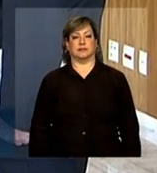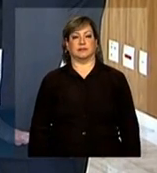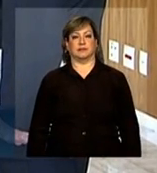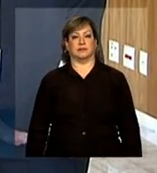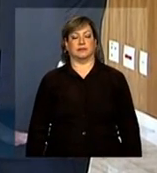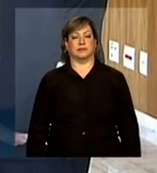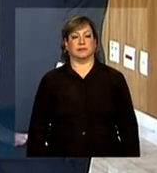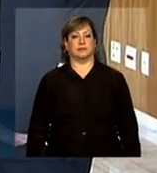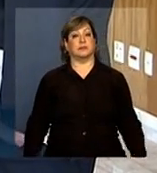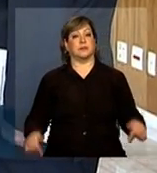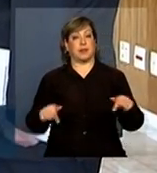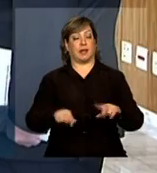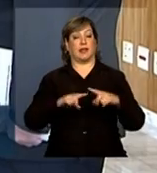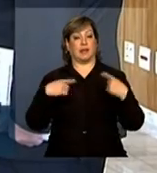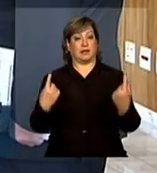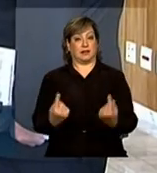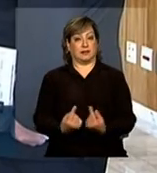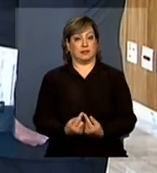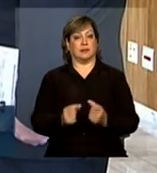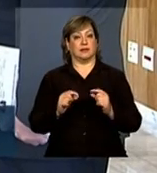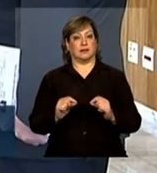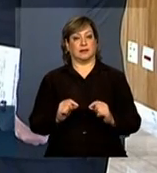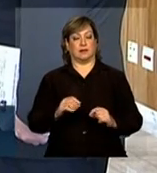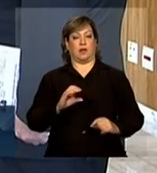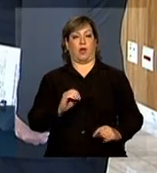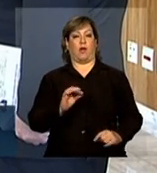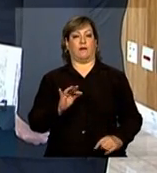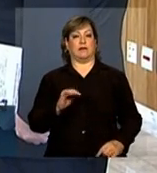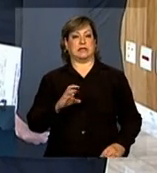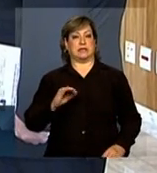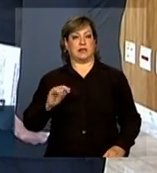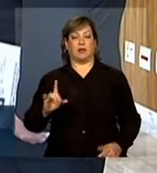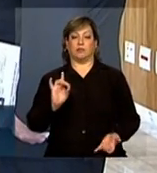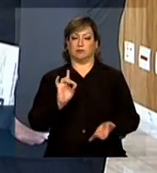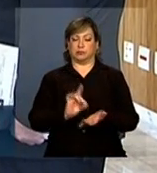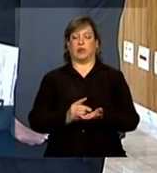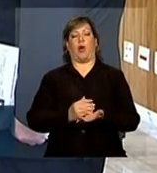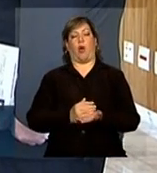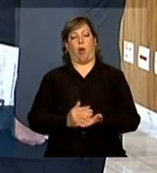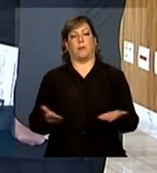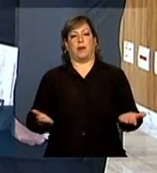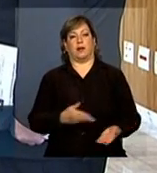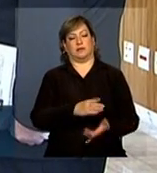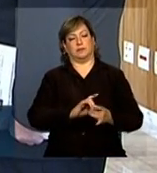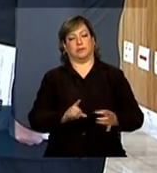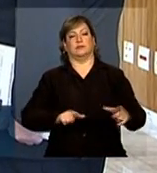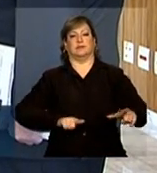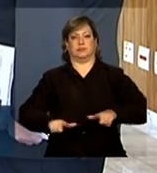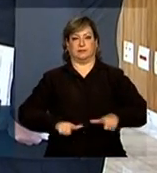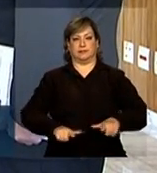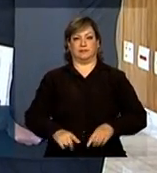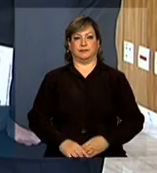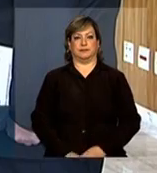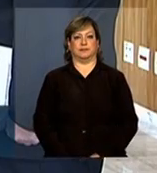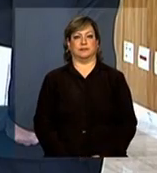Então, essa cerimônia formaliza o trabalho desses novos embaixadores.